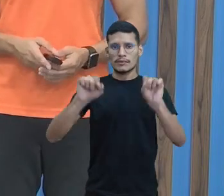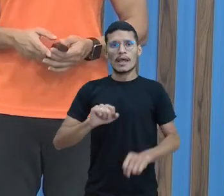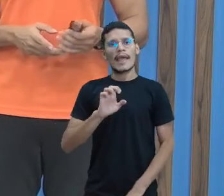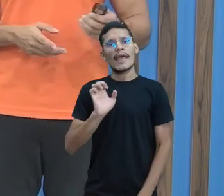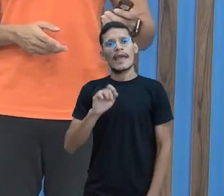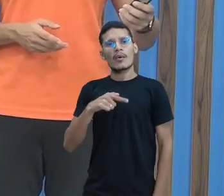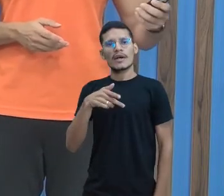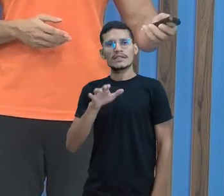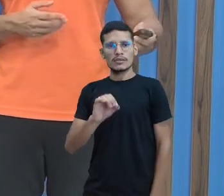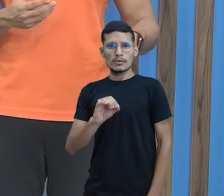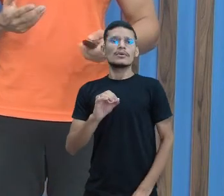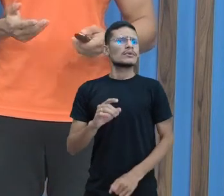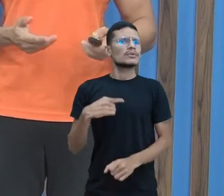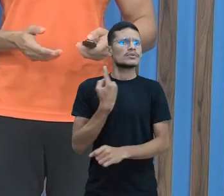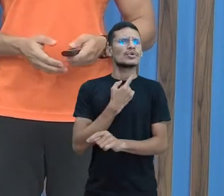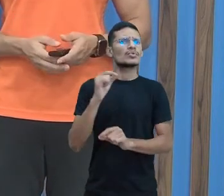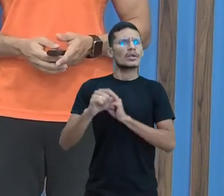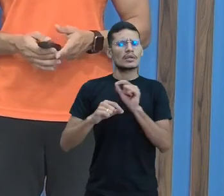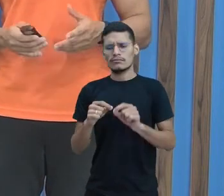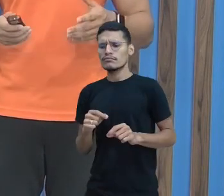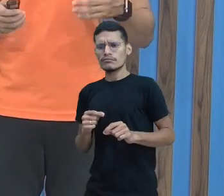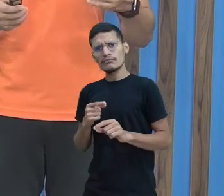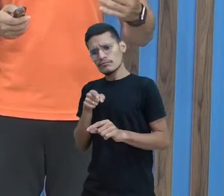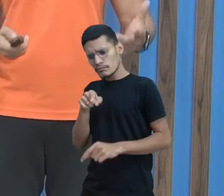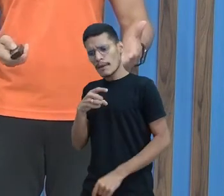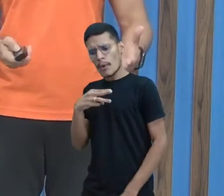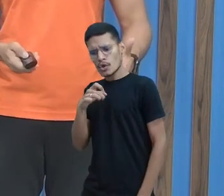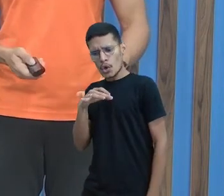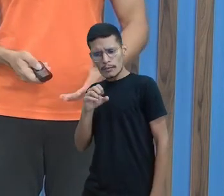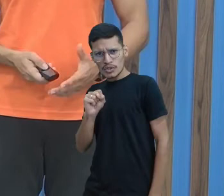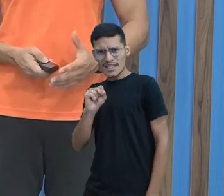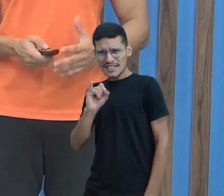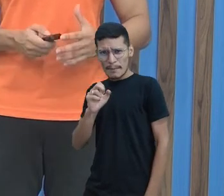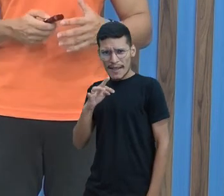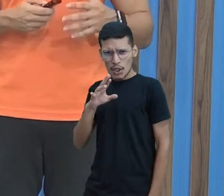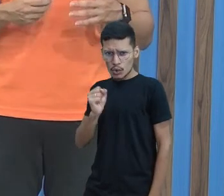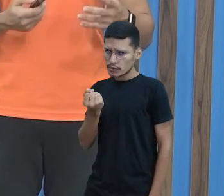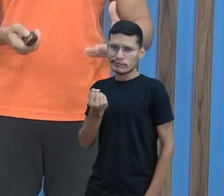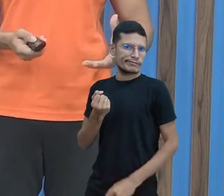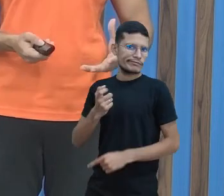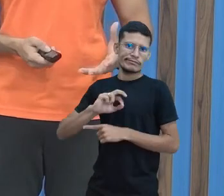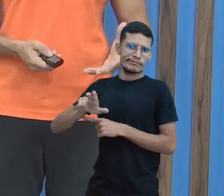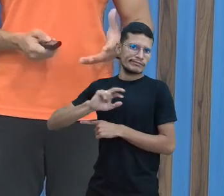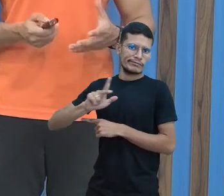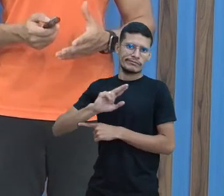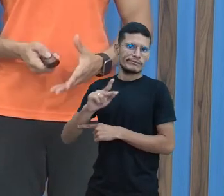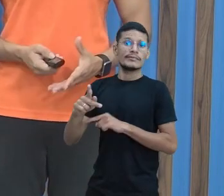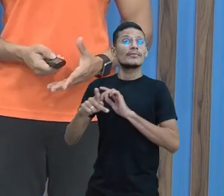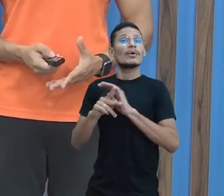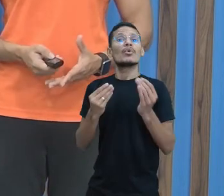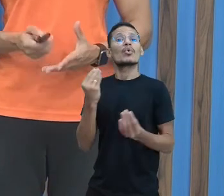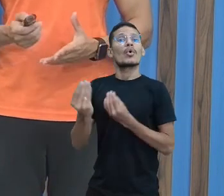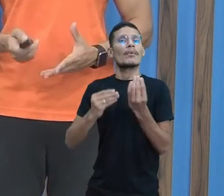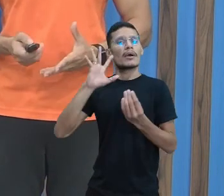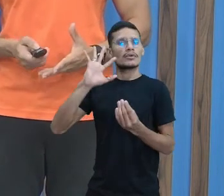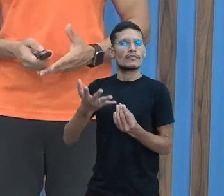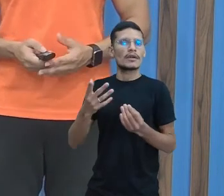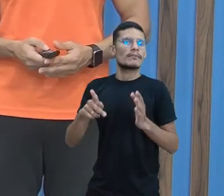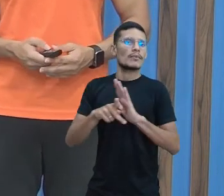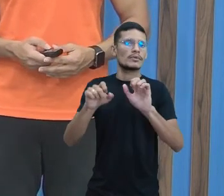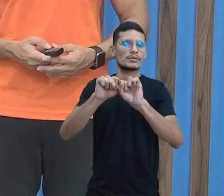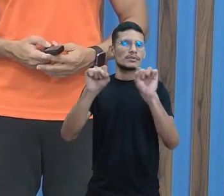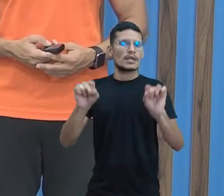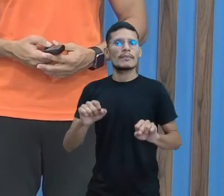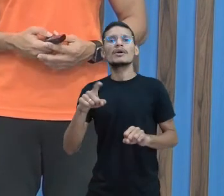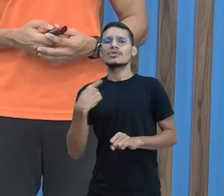equação, esses monômios eles não estarão simétricos. E o que é que a gente vai fazer para resolver esse sistema,